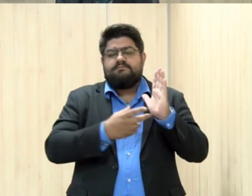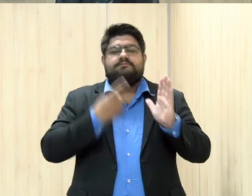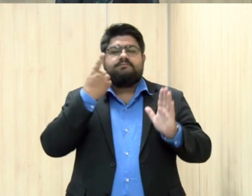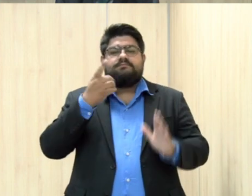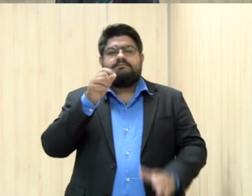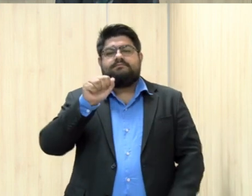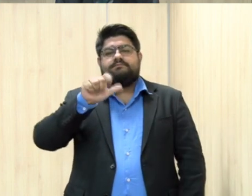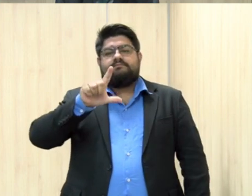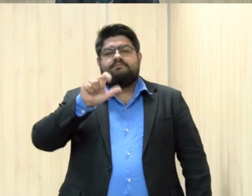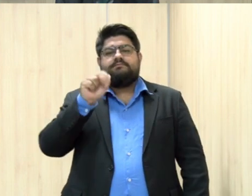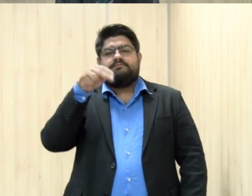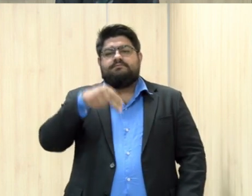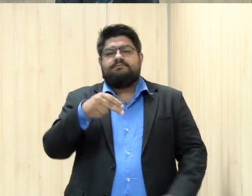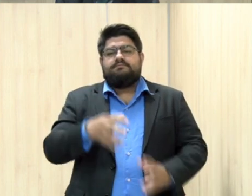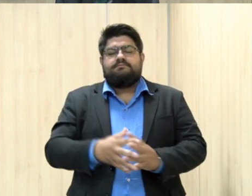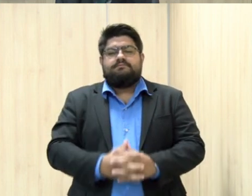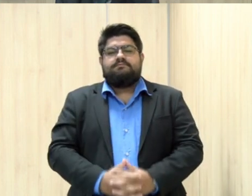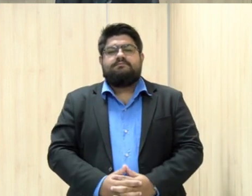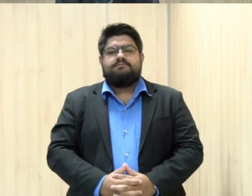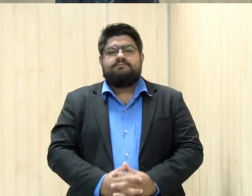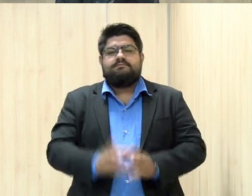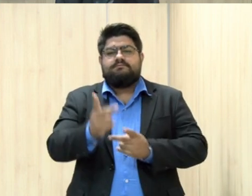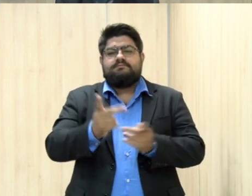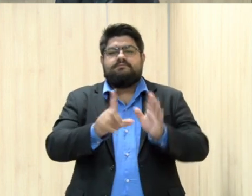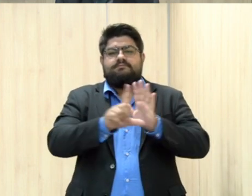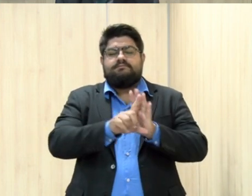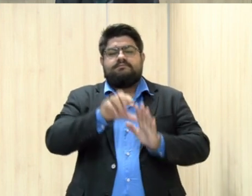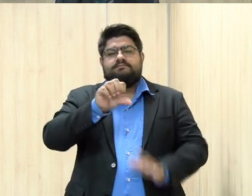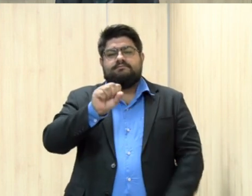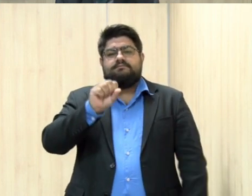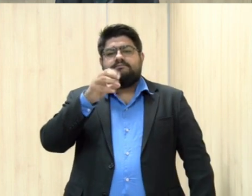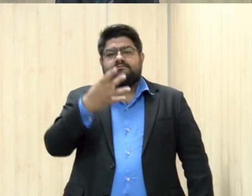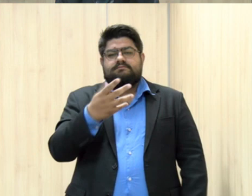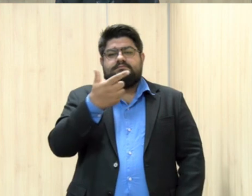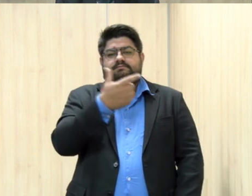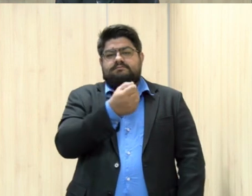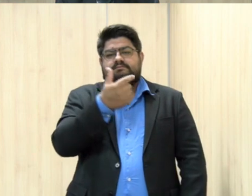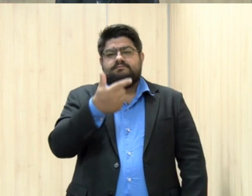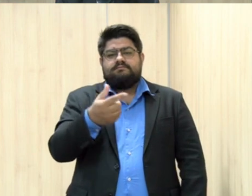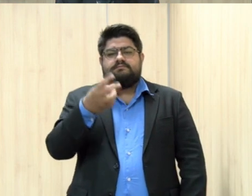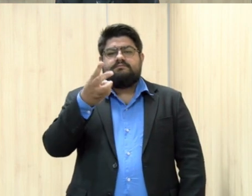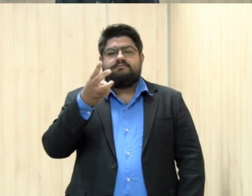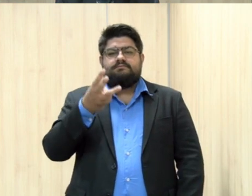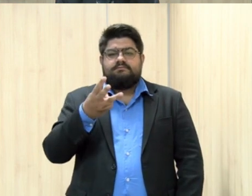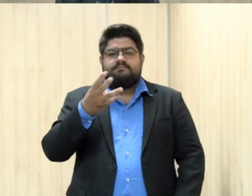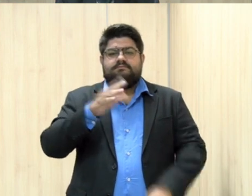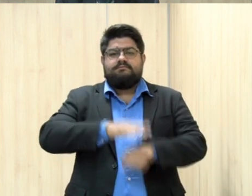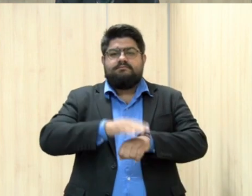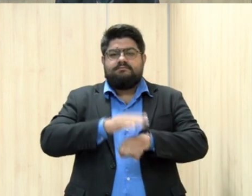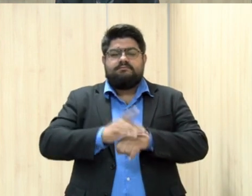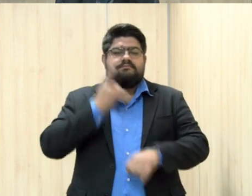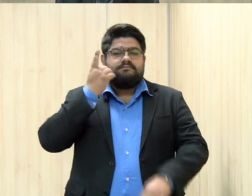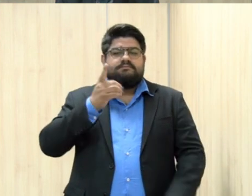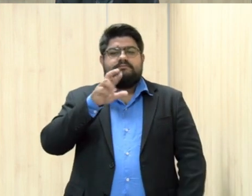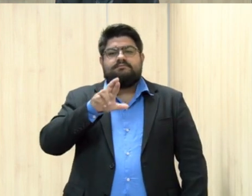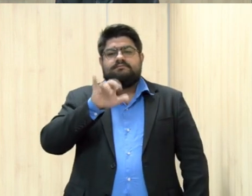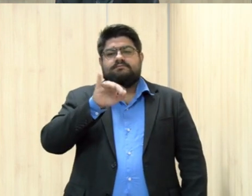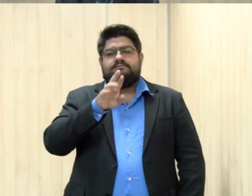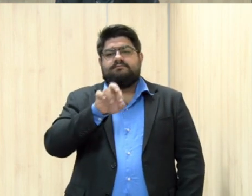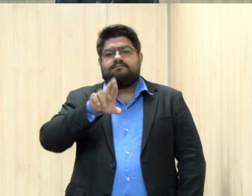Alan Queiroz projeto de lei número 84 de 2023 de autoria Deputado Ribeiro do Sinpol